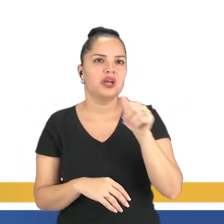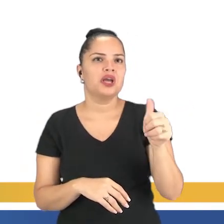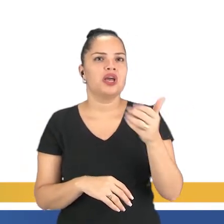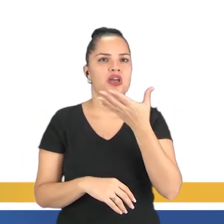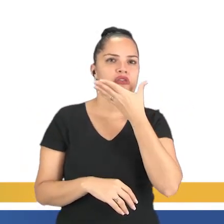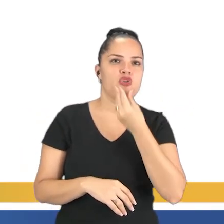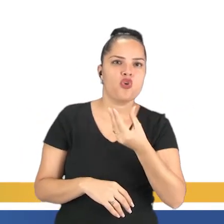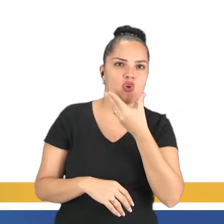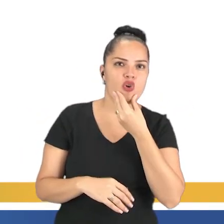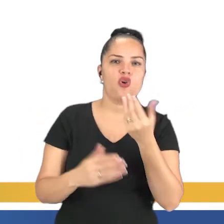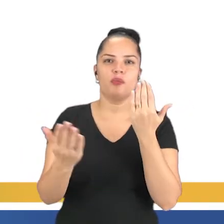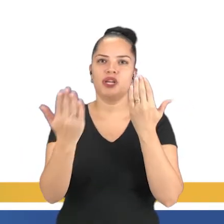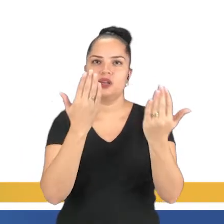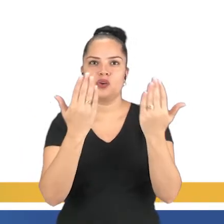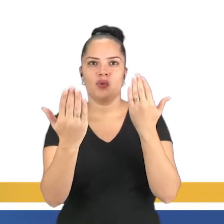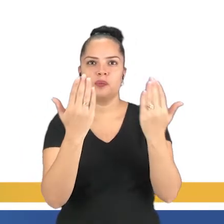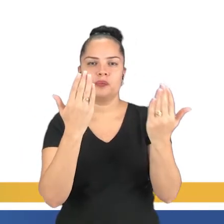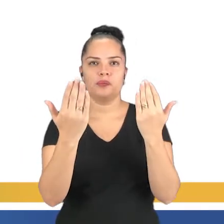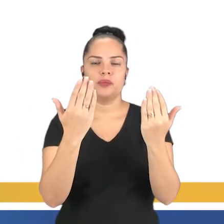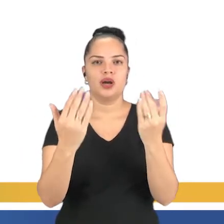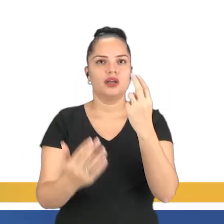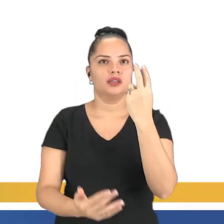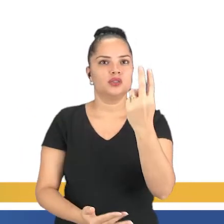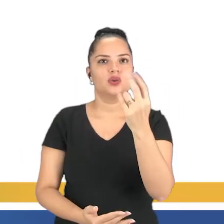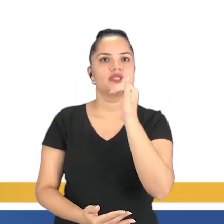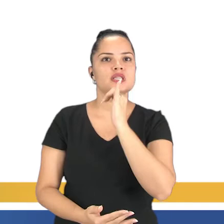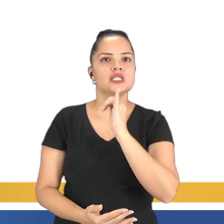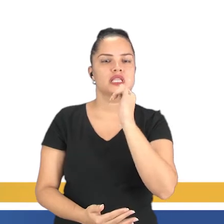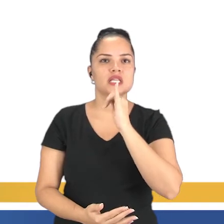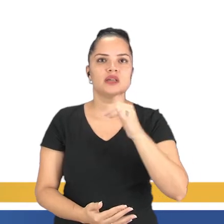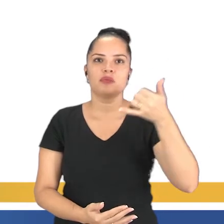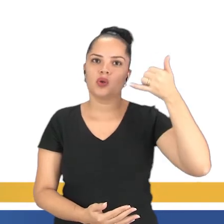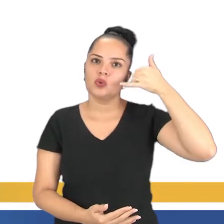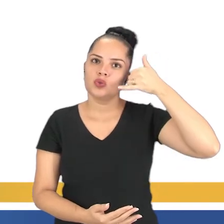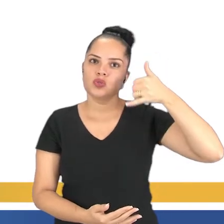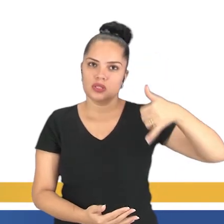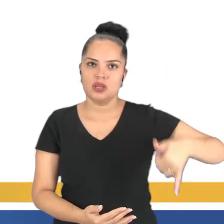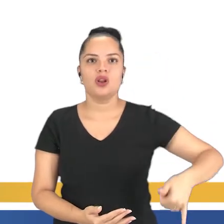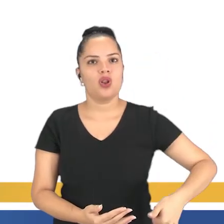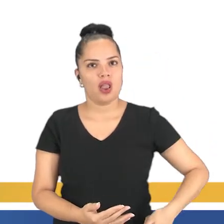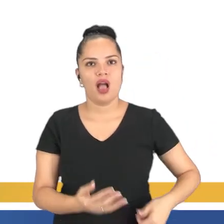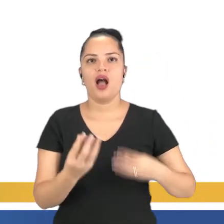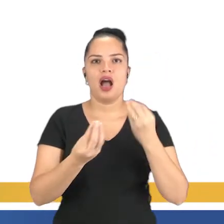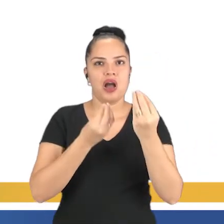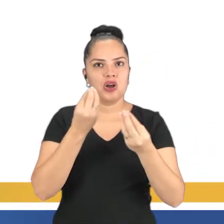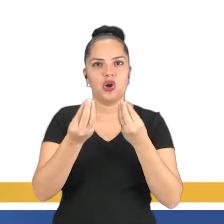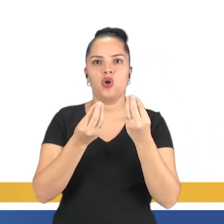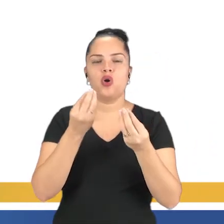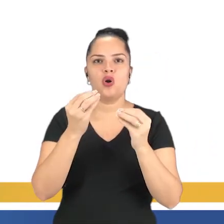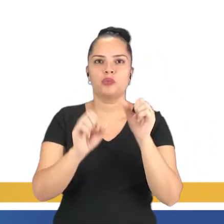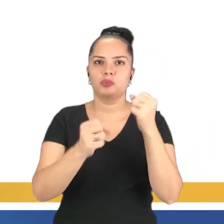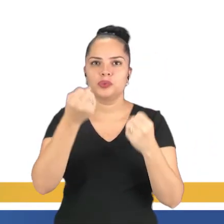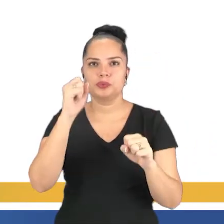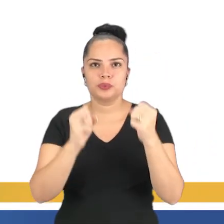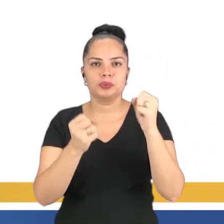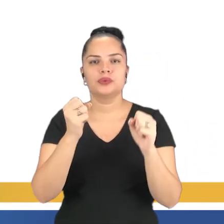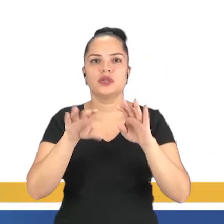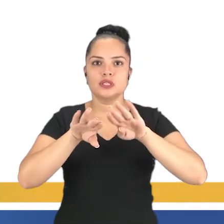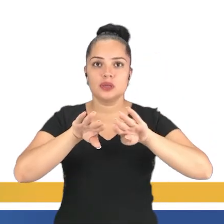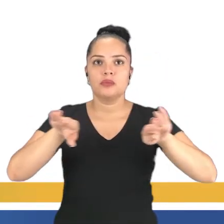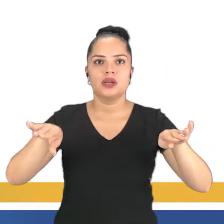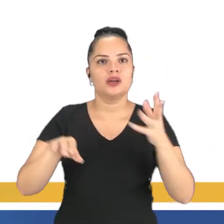A comparação de dois modelos de smartphones diferentes. Olha só, as funções de cada um separados por